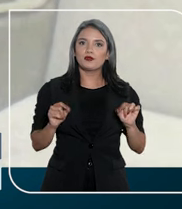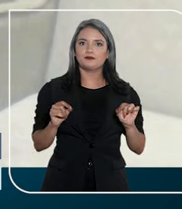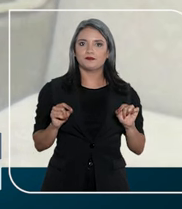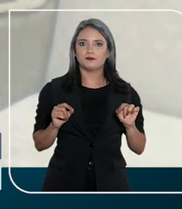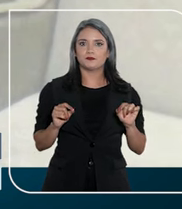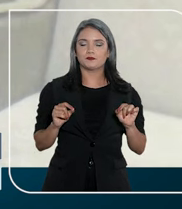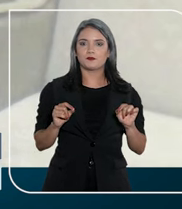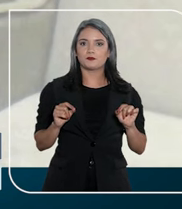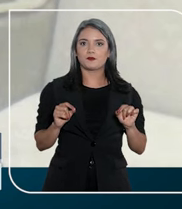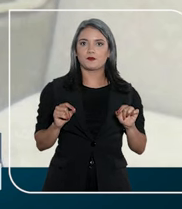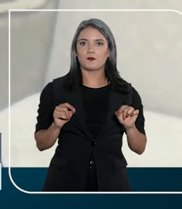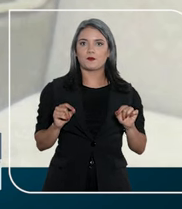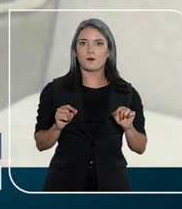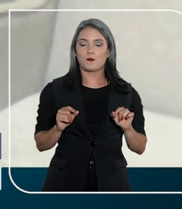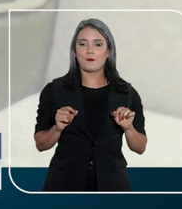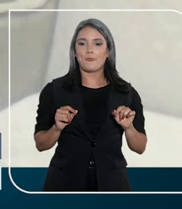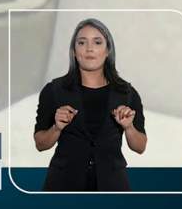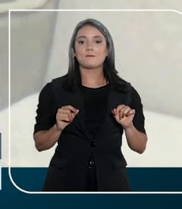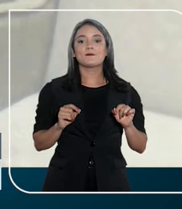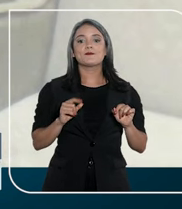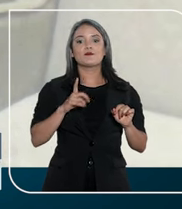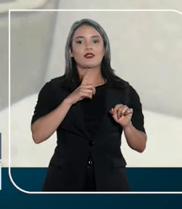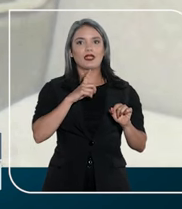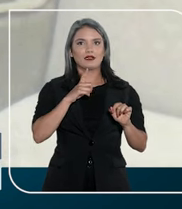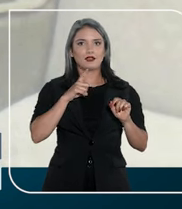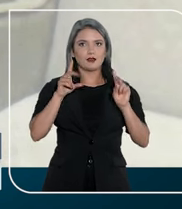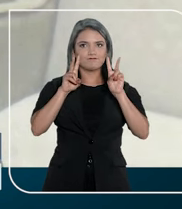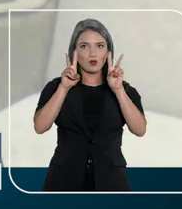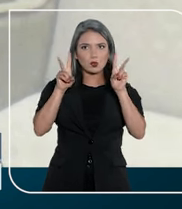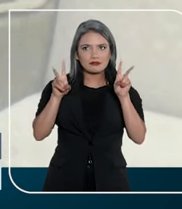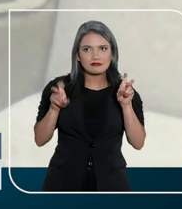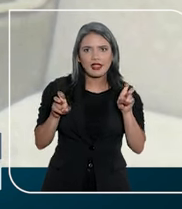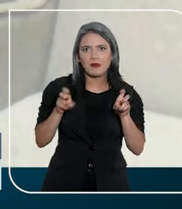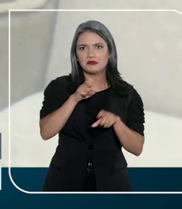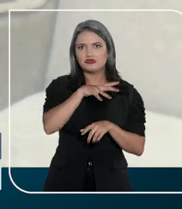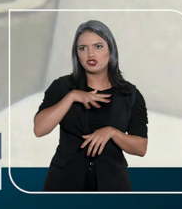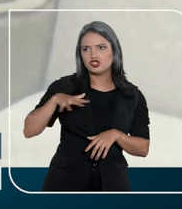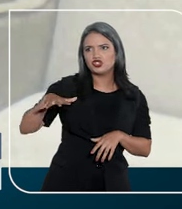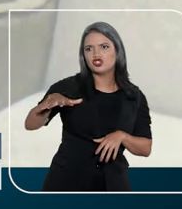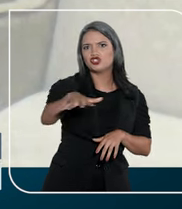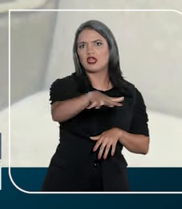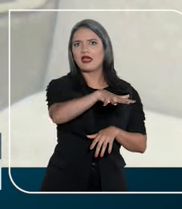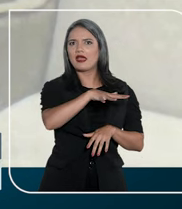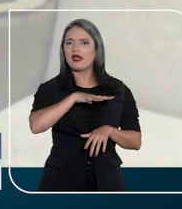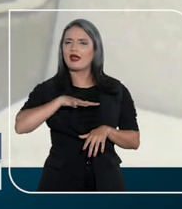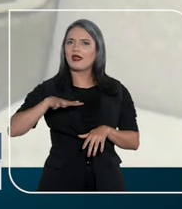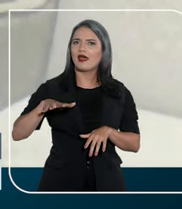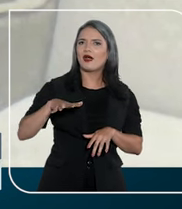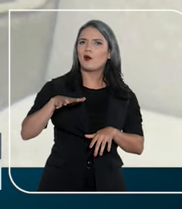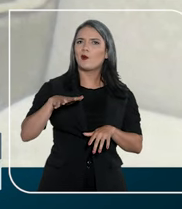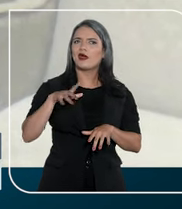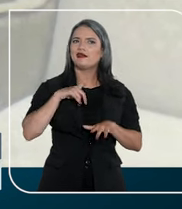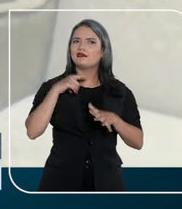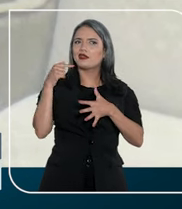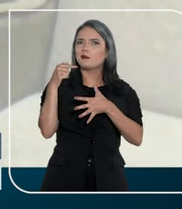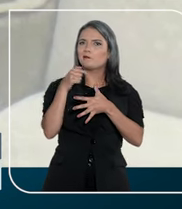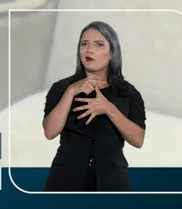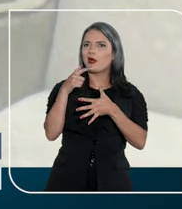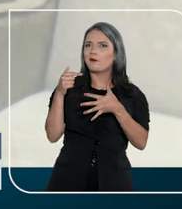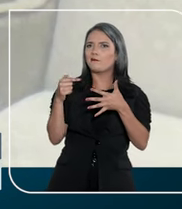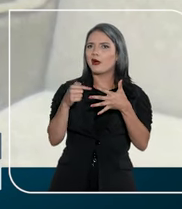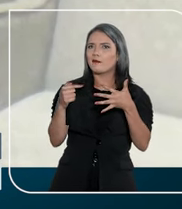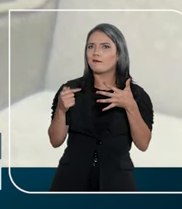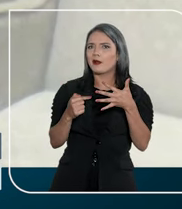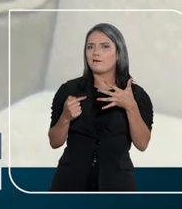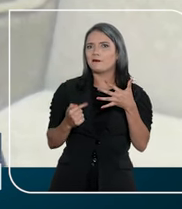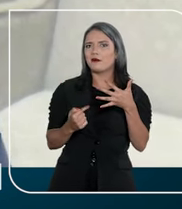coisa é você, dentro de uma temática macro, explorar subtemas. E aí, de fato, não dá para exigir que